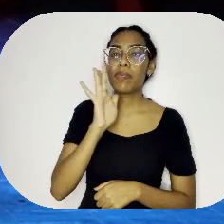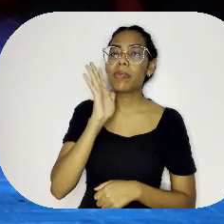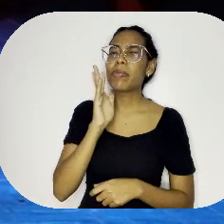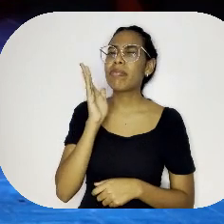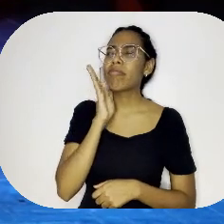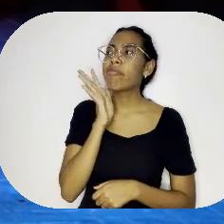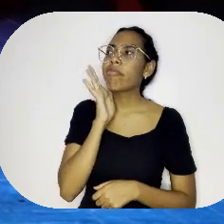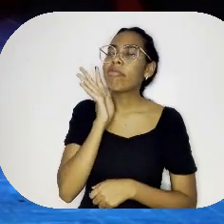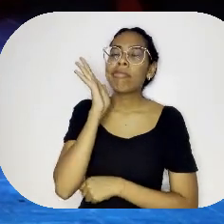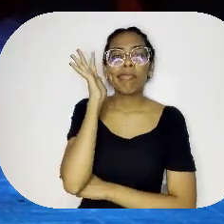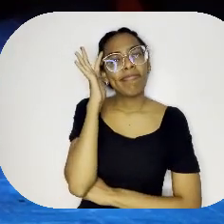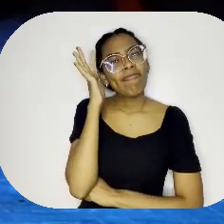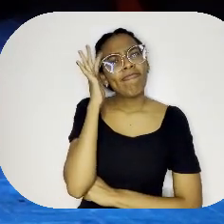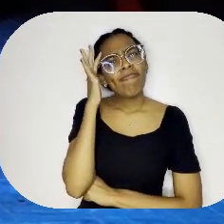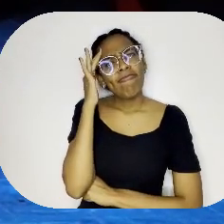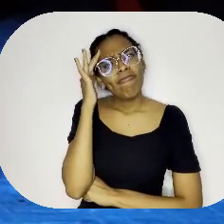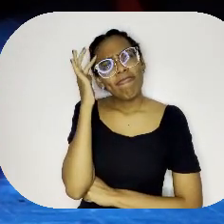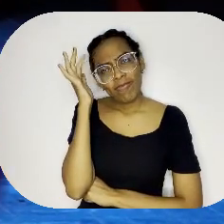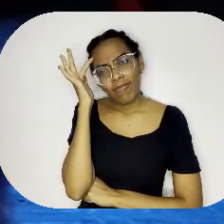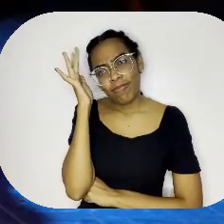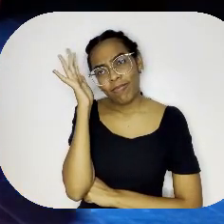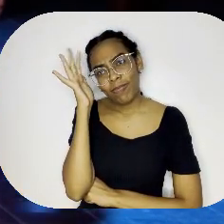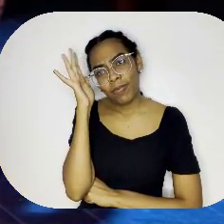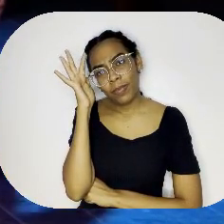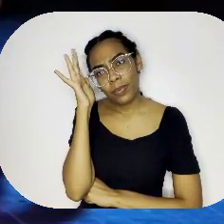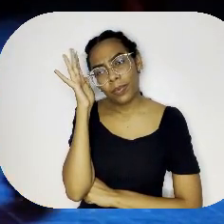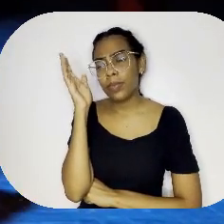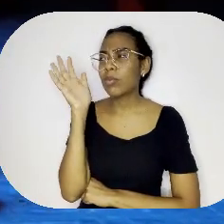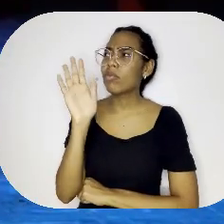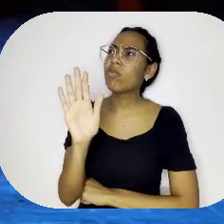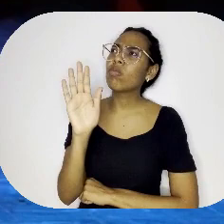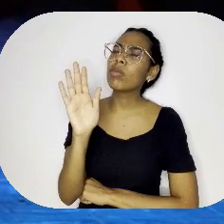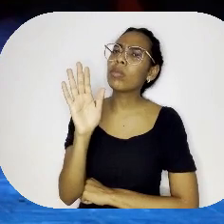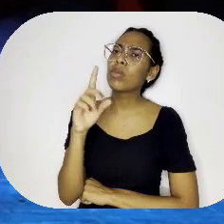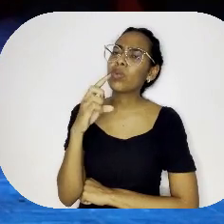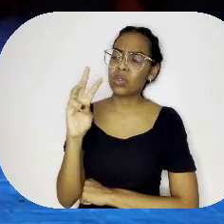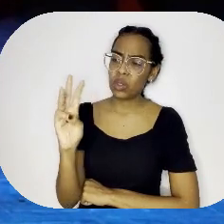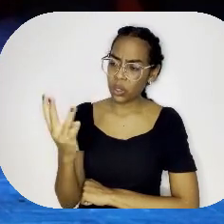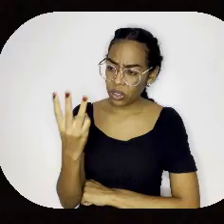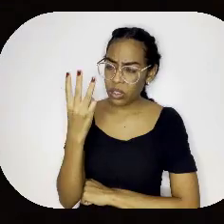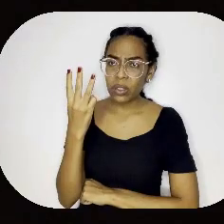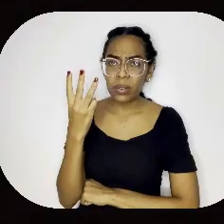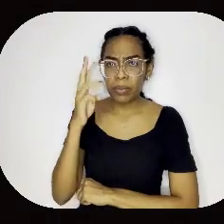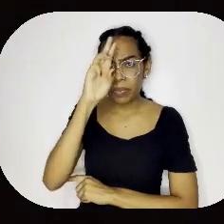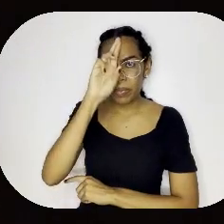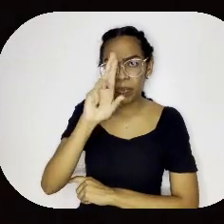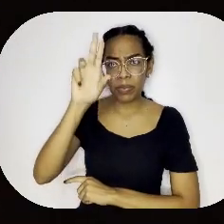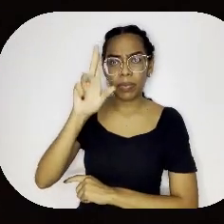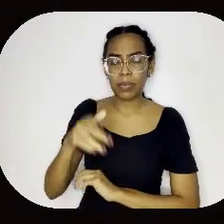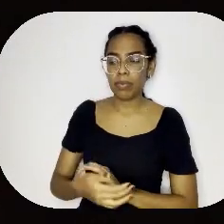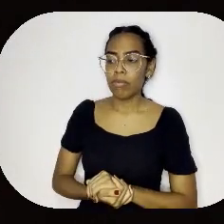Sabe, eu tava agorinha mesmo, aqui, gastando os meus neurônios, pensando aqui comigo